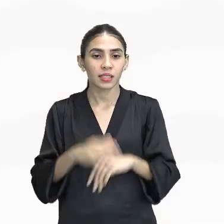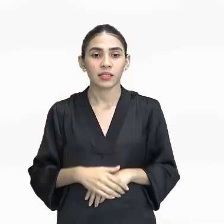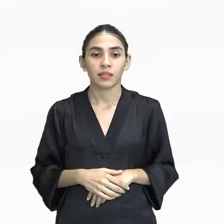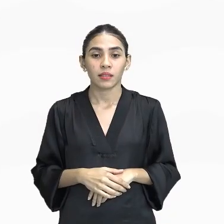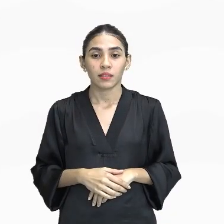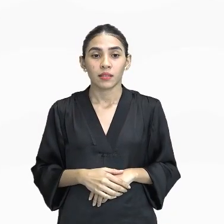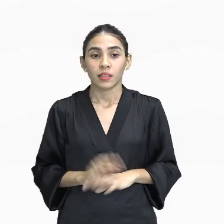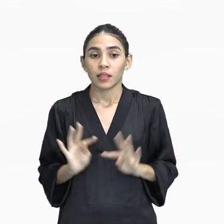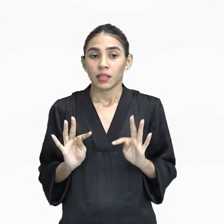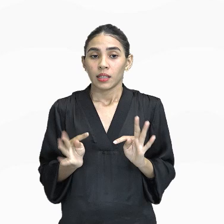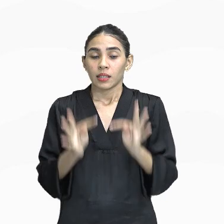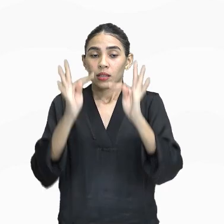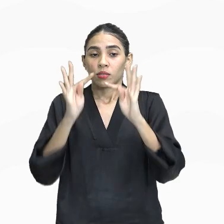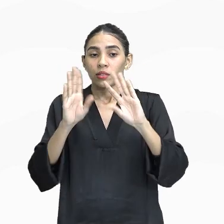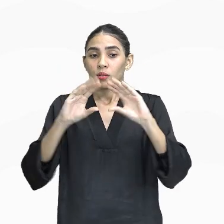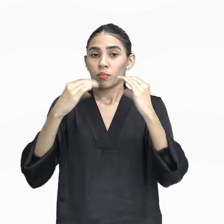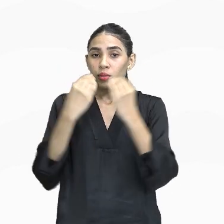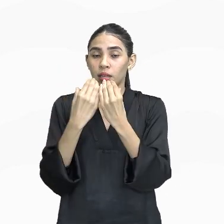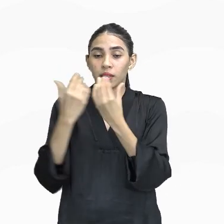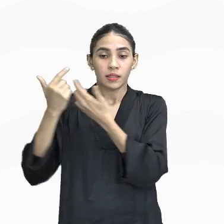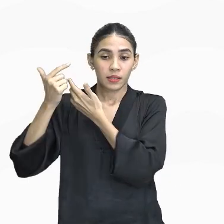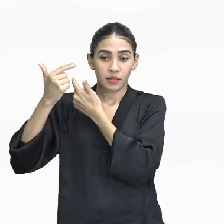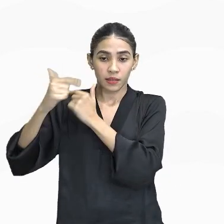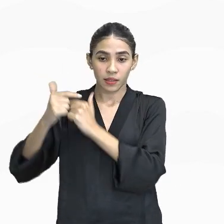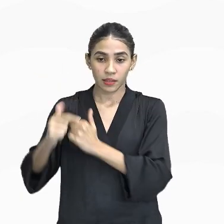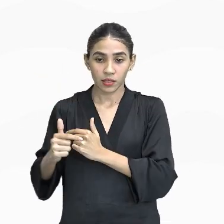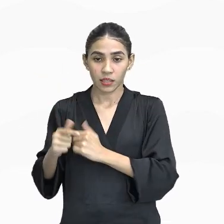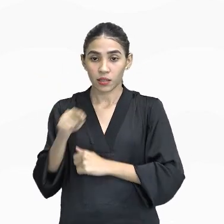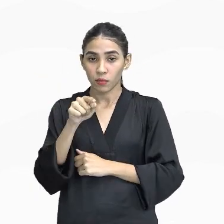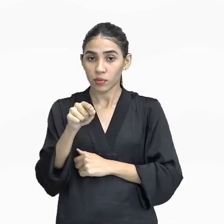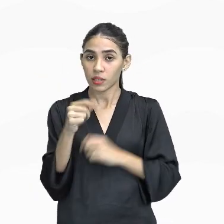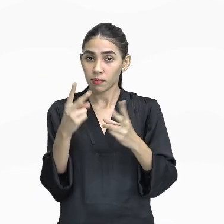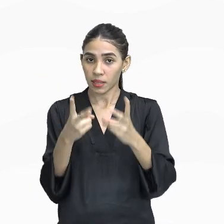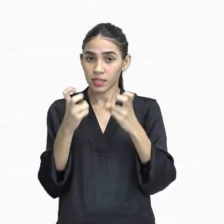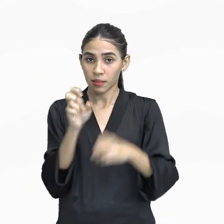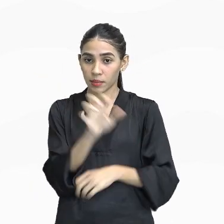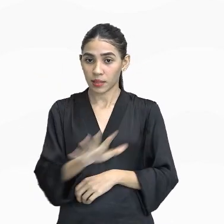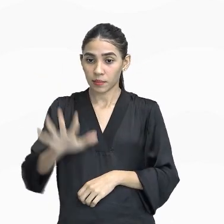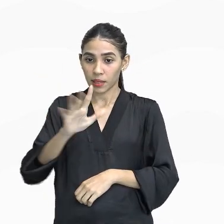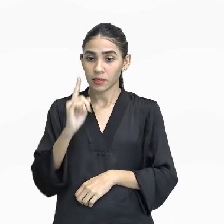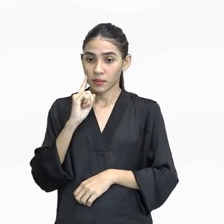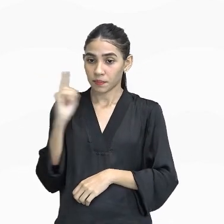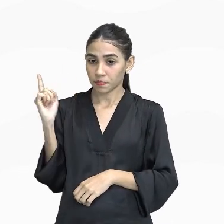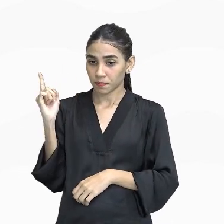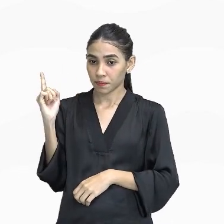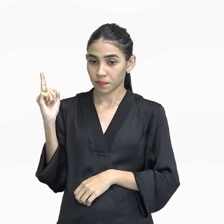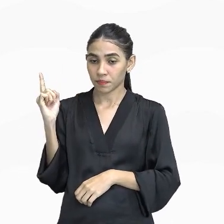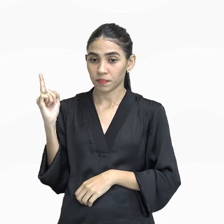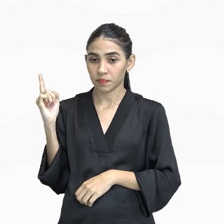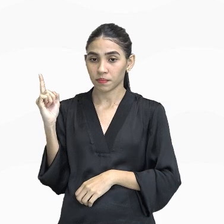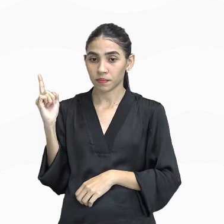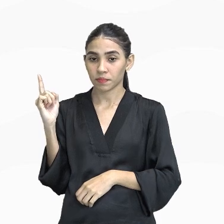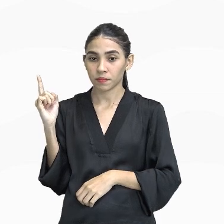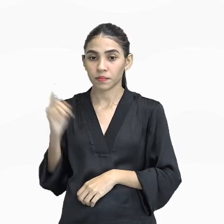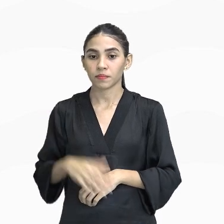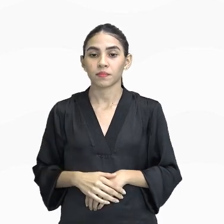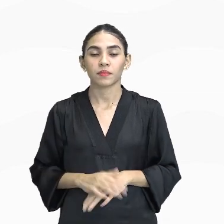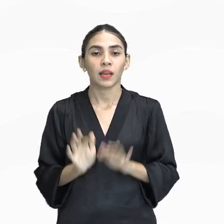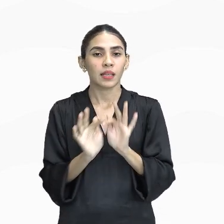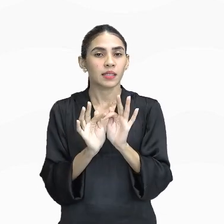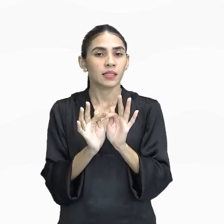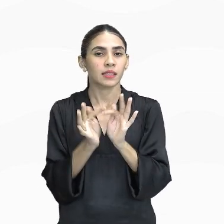só. Tecnologia nas comunidades ali da tradicional. Vocês já estão vendo aí a imagem, já devem conhecer um pouco isso daí. O